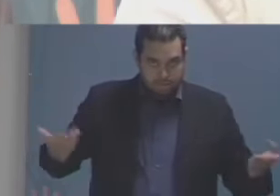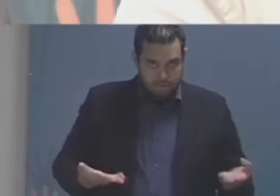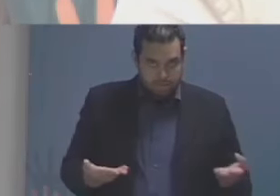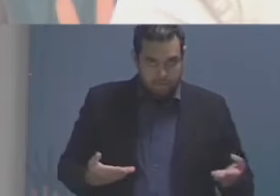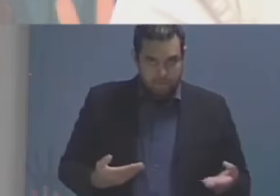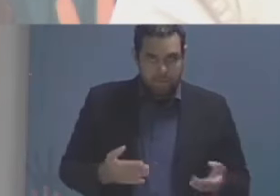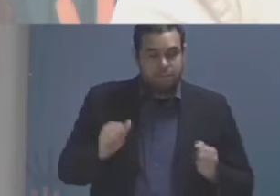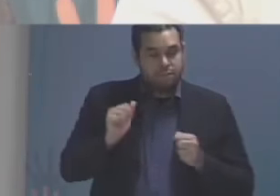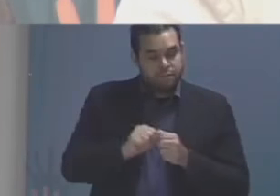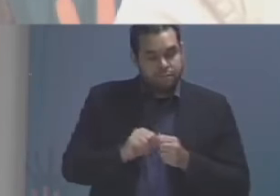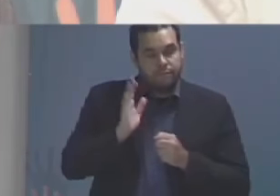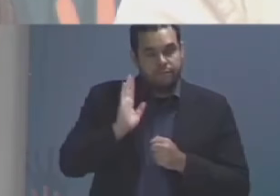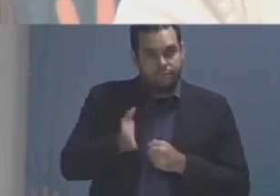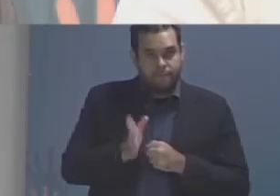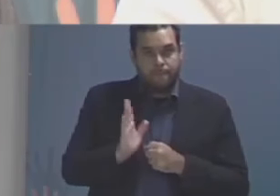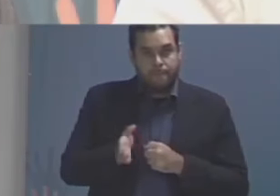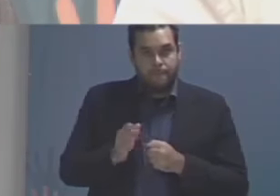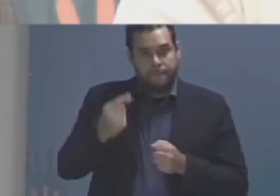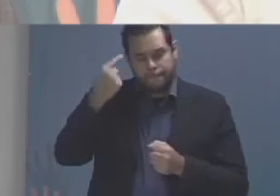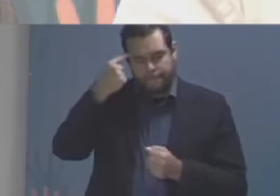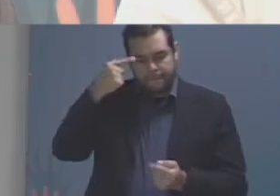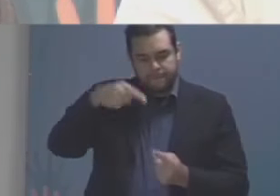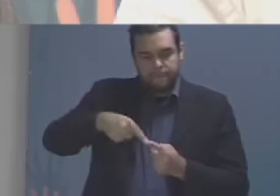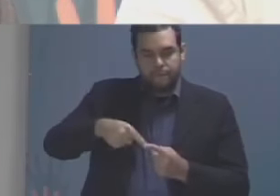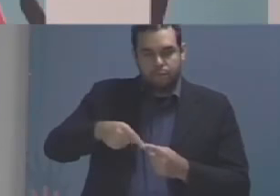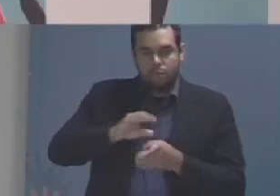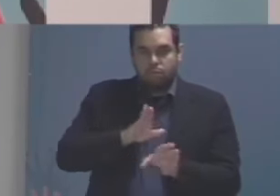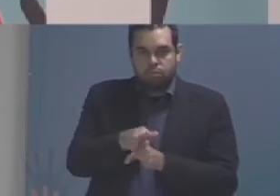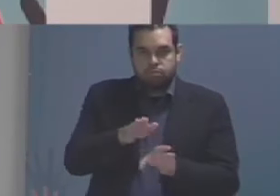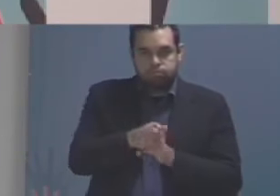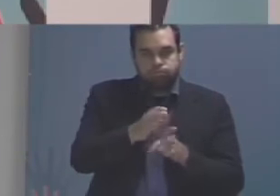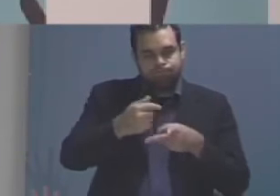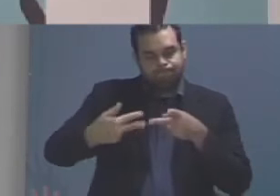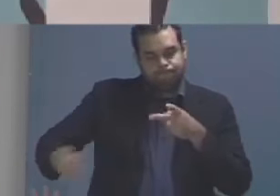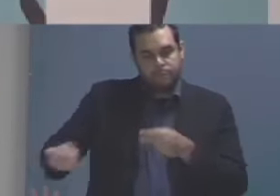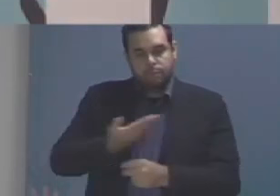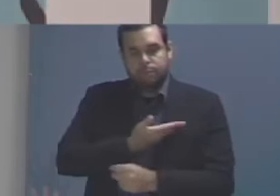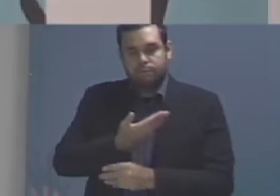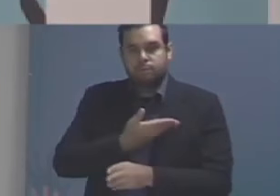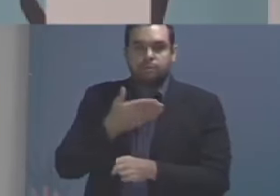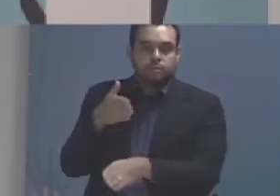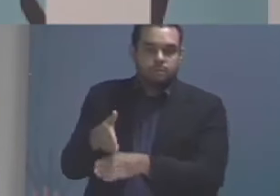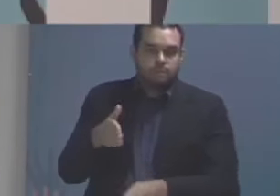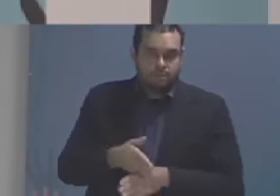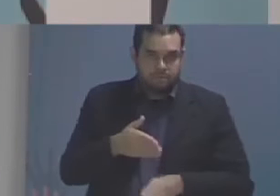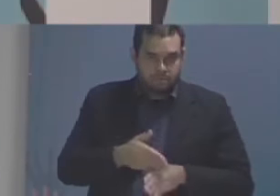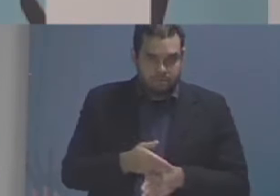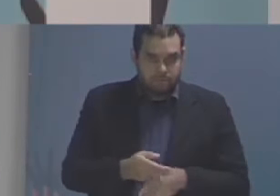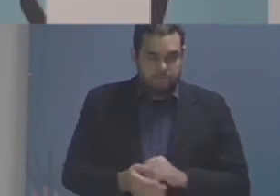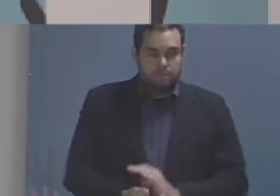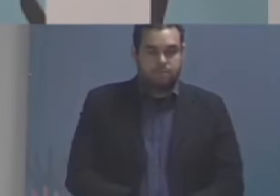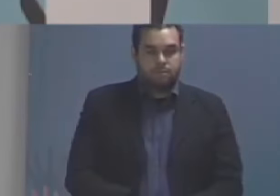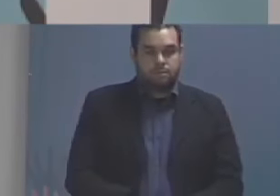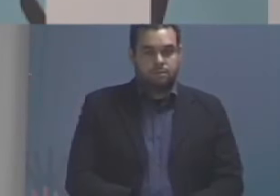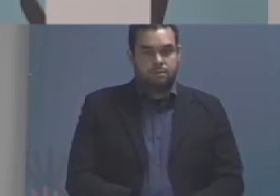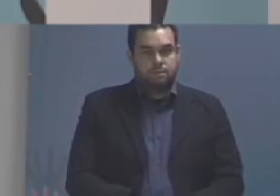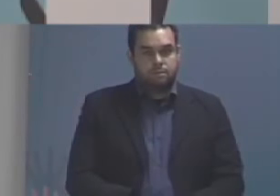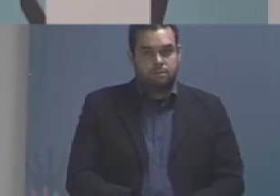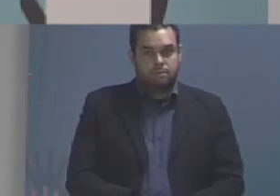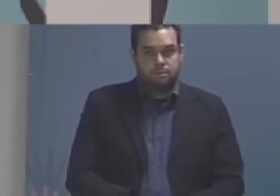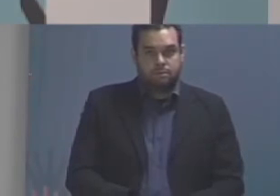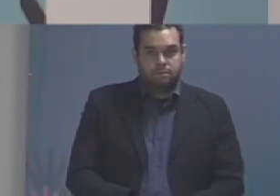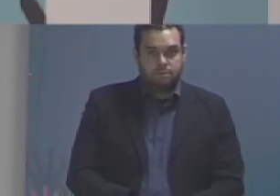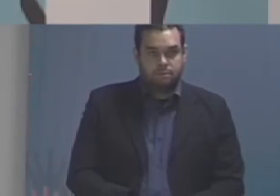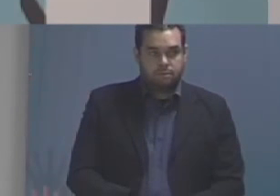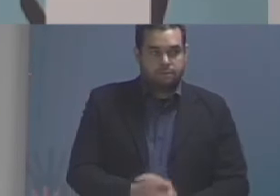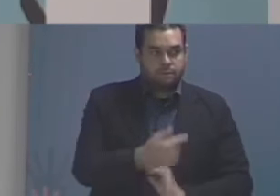fizemos tudo isso a partir dessas contribuições de diversos outros colegas. Obrigado. Então, chapa 23